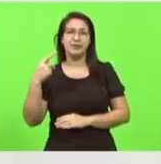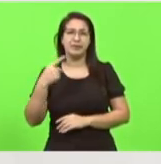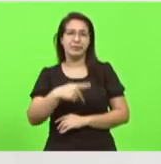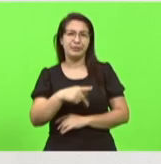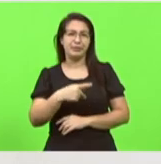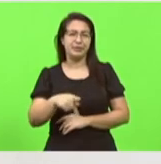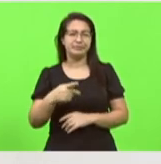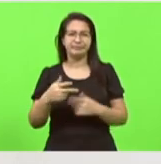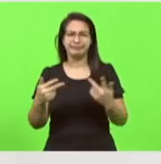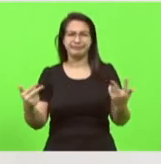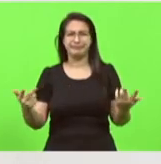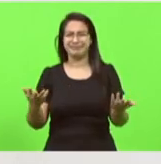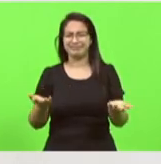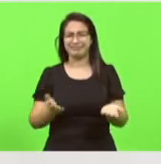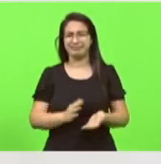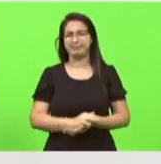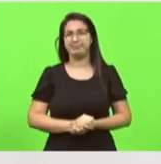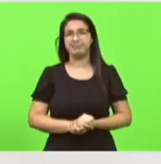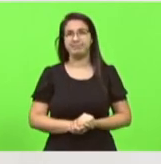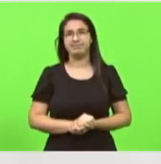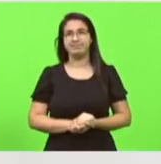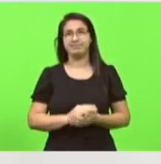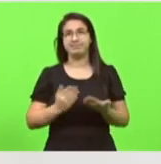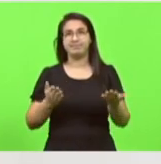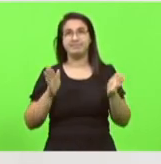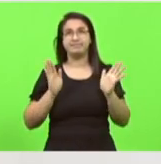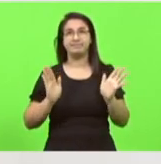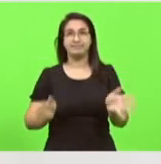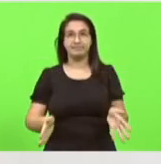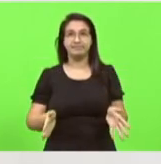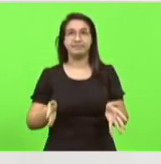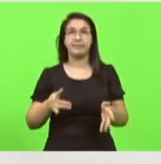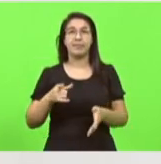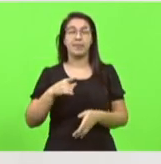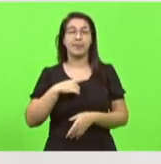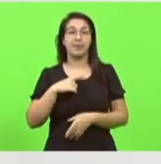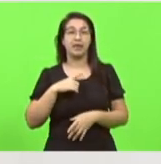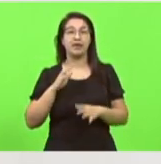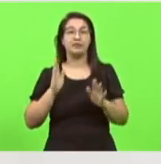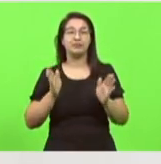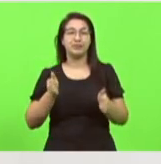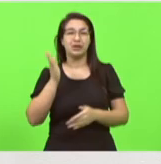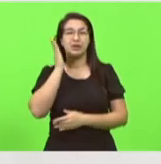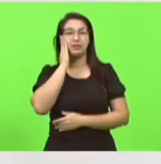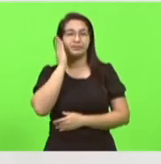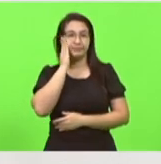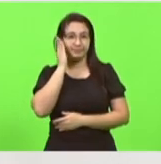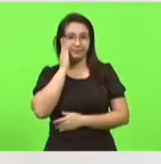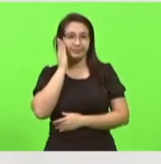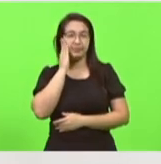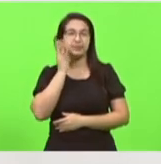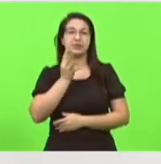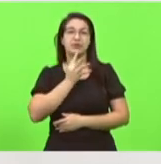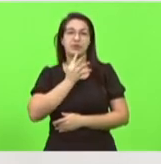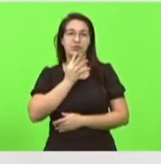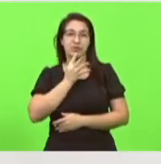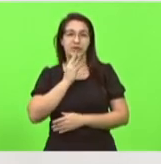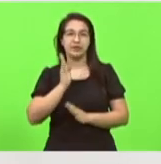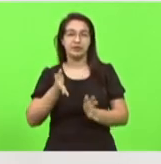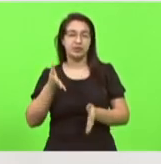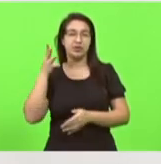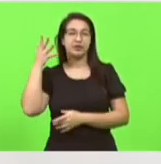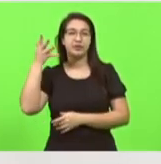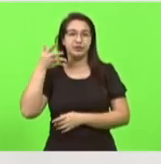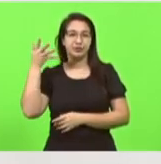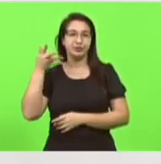Arrego. Como eu disse, estou escolado com vocês. Estou escolado com vocês, com esse discursinho